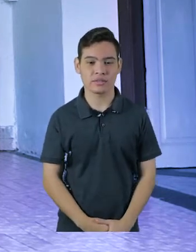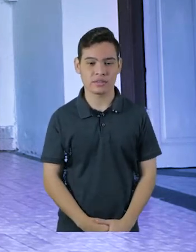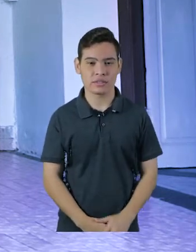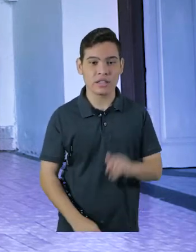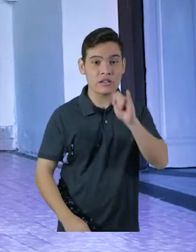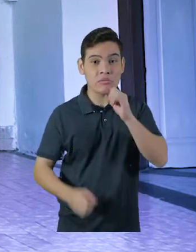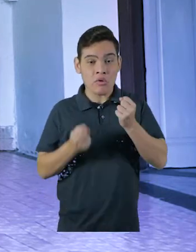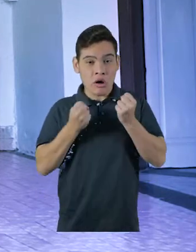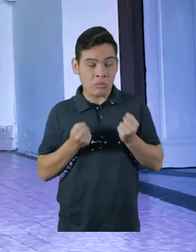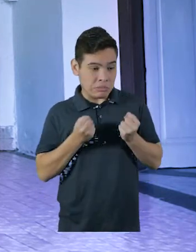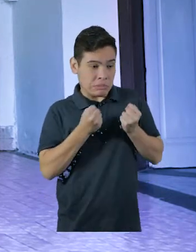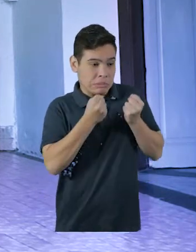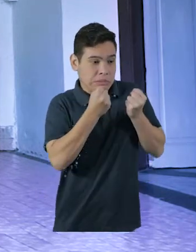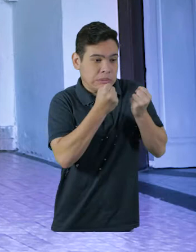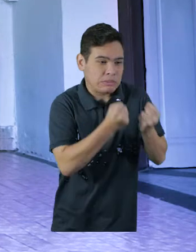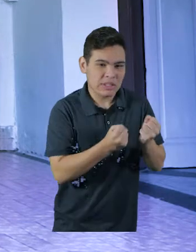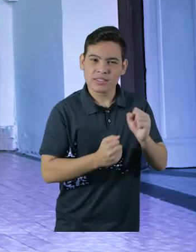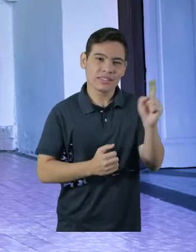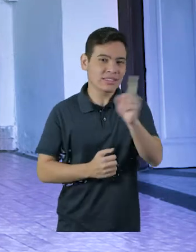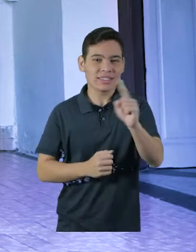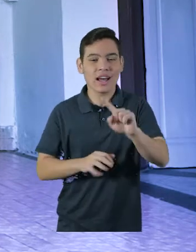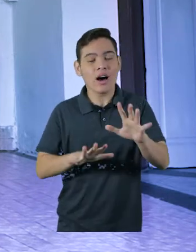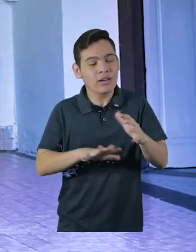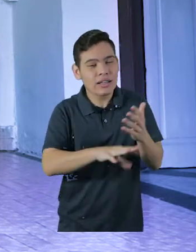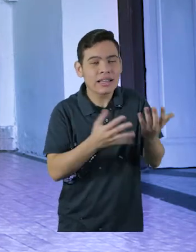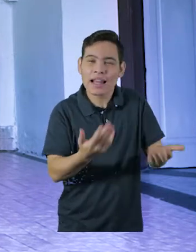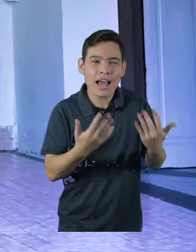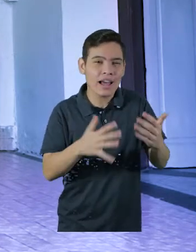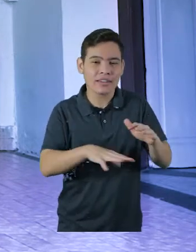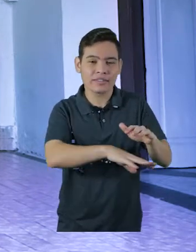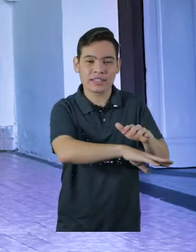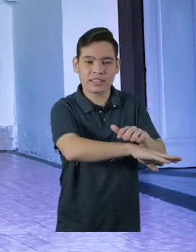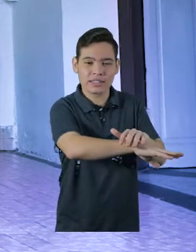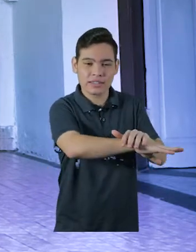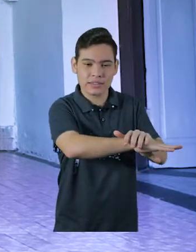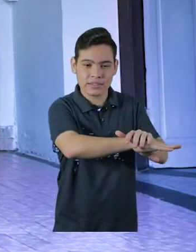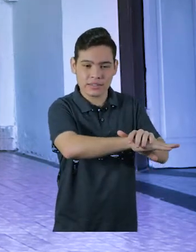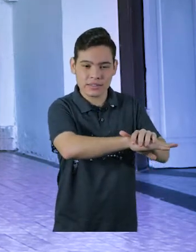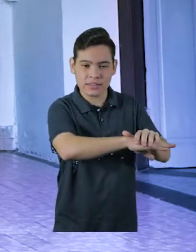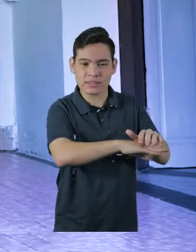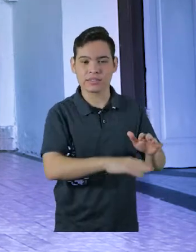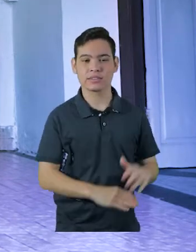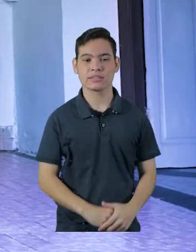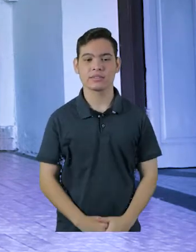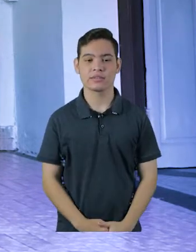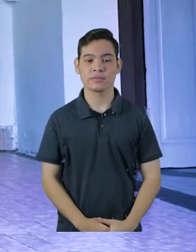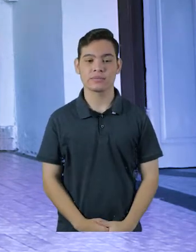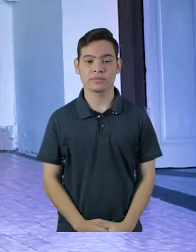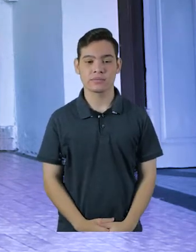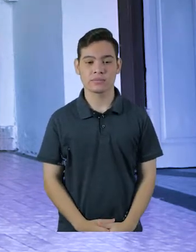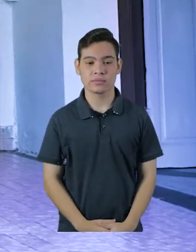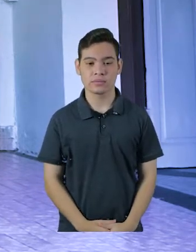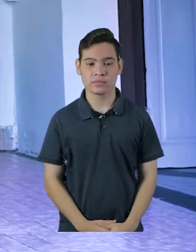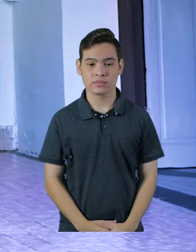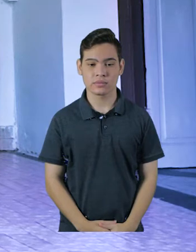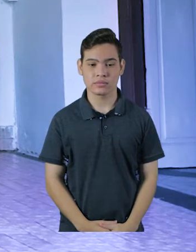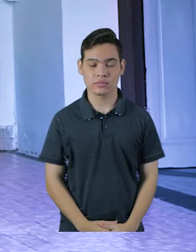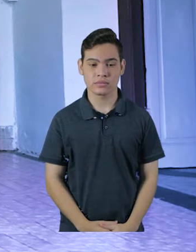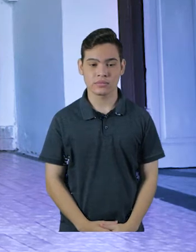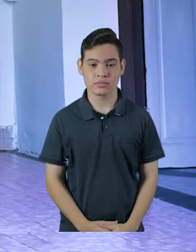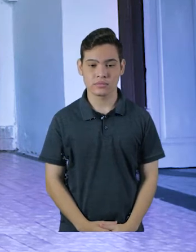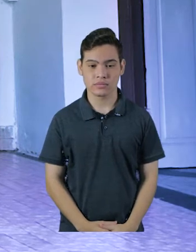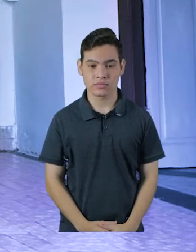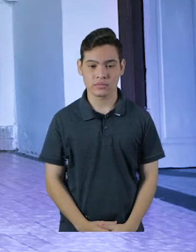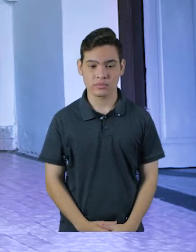peso através da cadeira. Então é um toque ainda sem peso, o mais possível